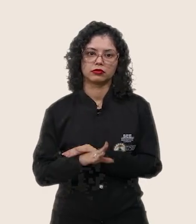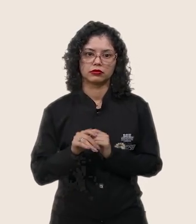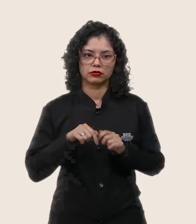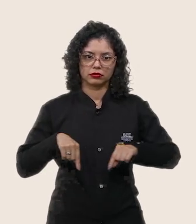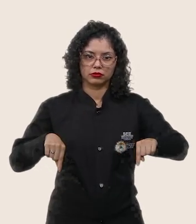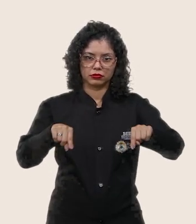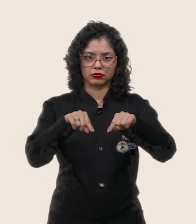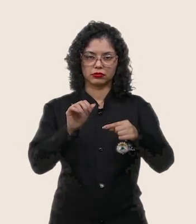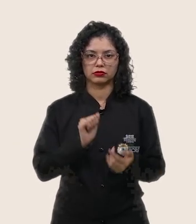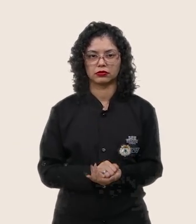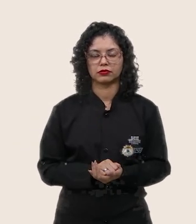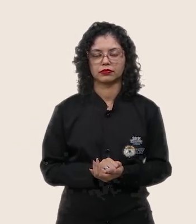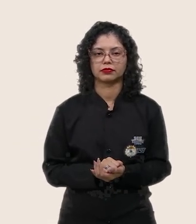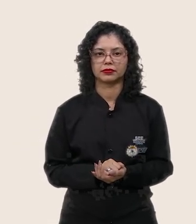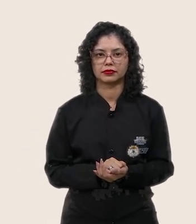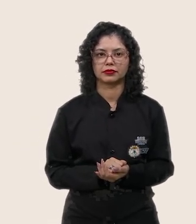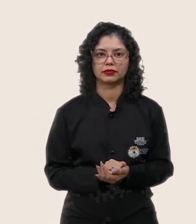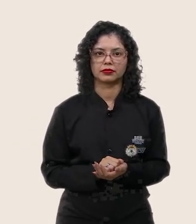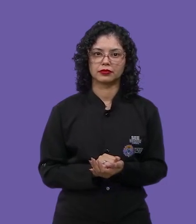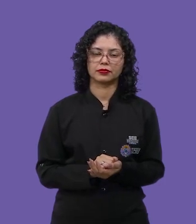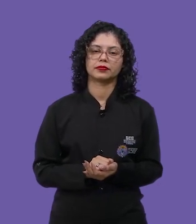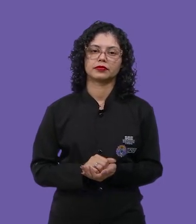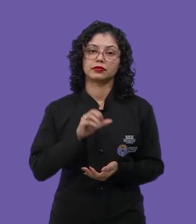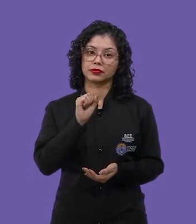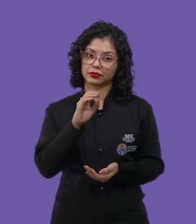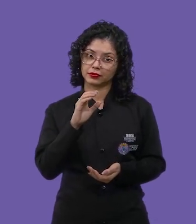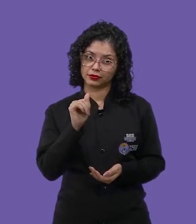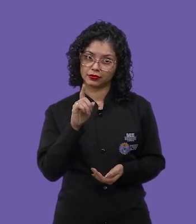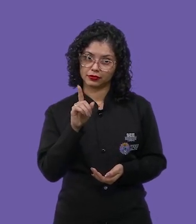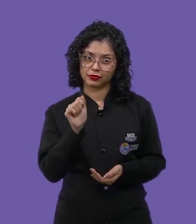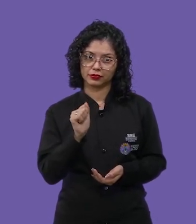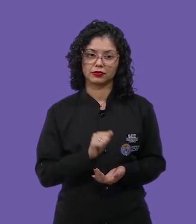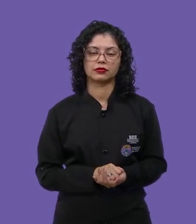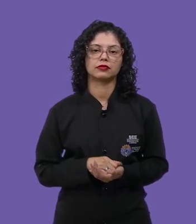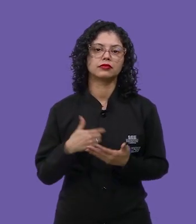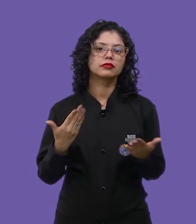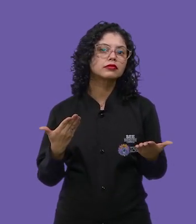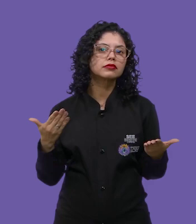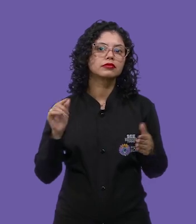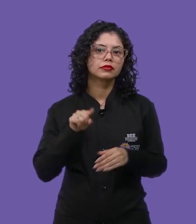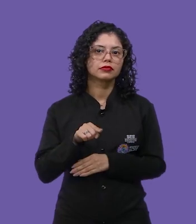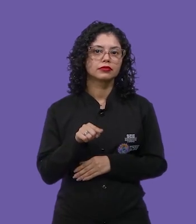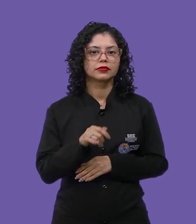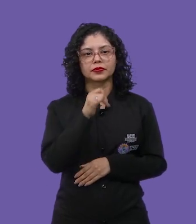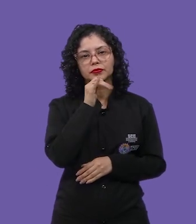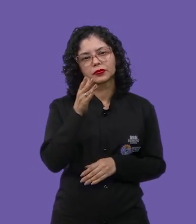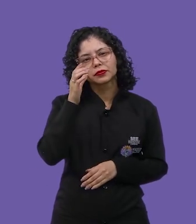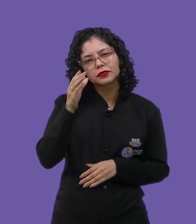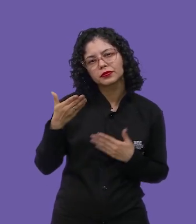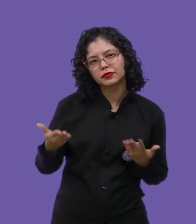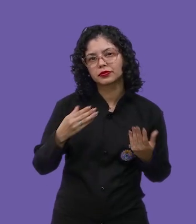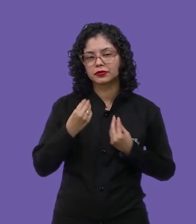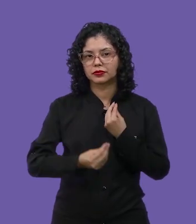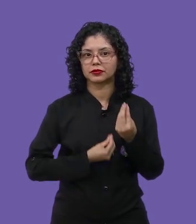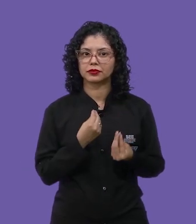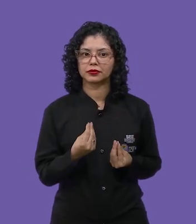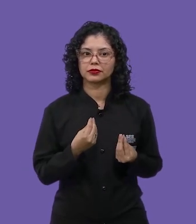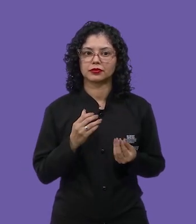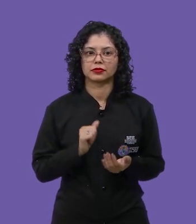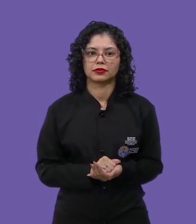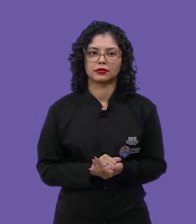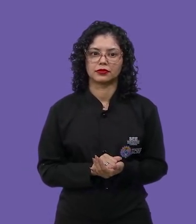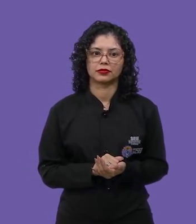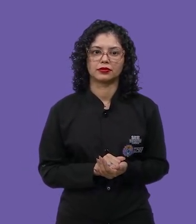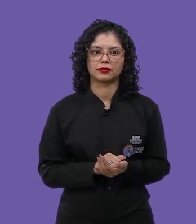do tambor, deixando as roupas parcialmente secas, gente. E eu coloquei aqui só mais uma curiosidade, gente. Como